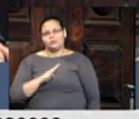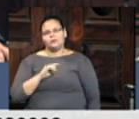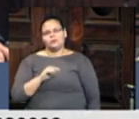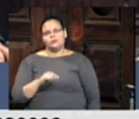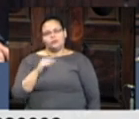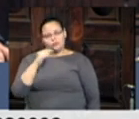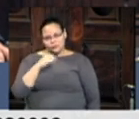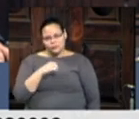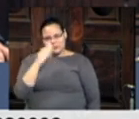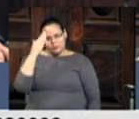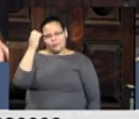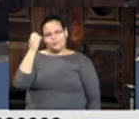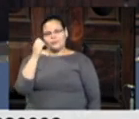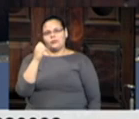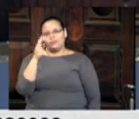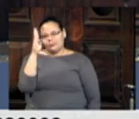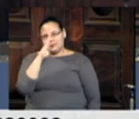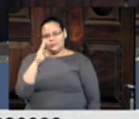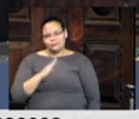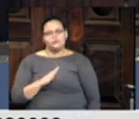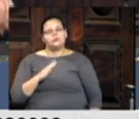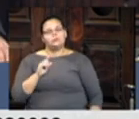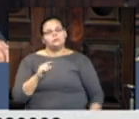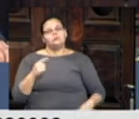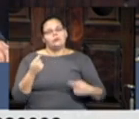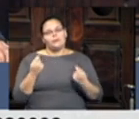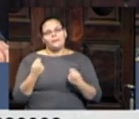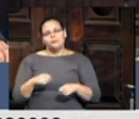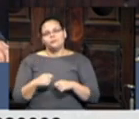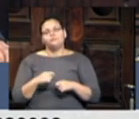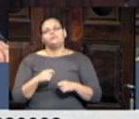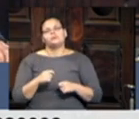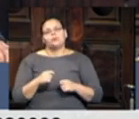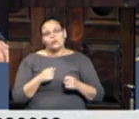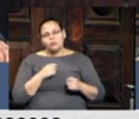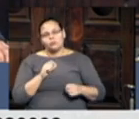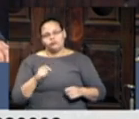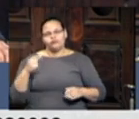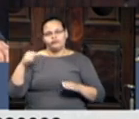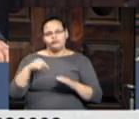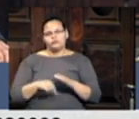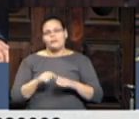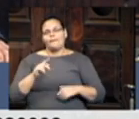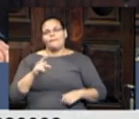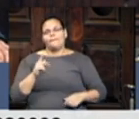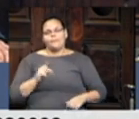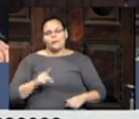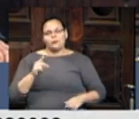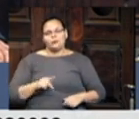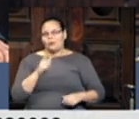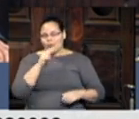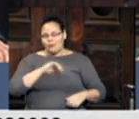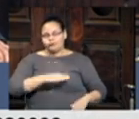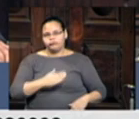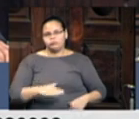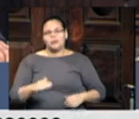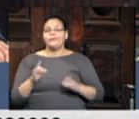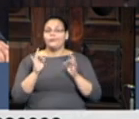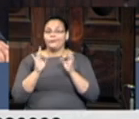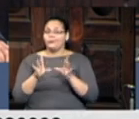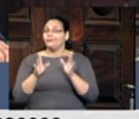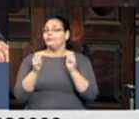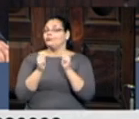saber brasileiro adquiriu para ter capacidade de explorar petróleo em águas profundas. E isso está sendo vendido